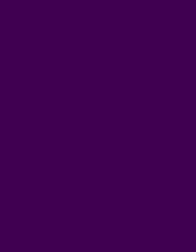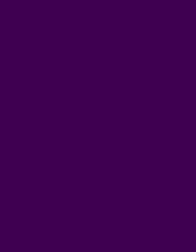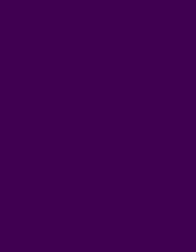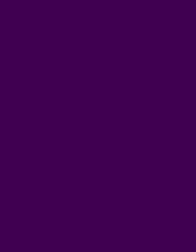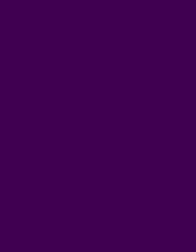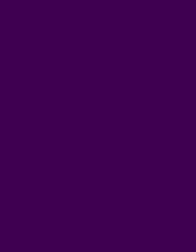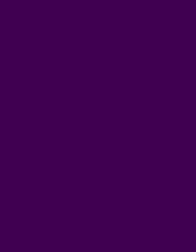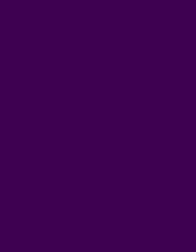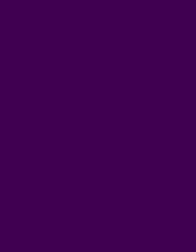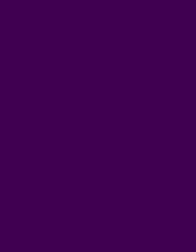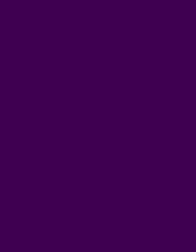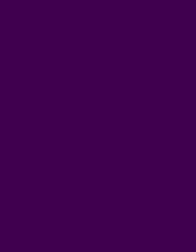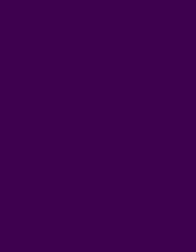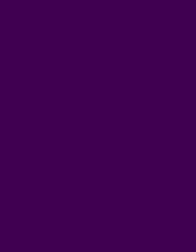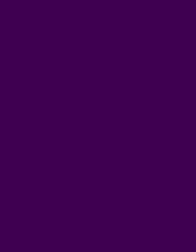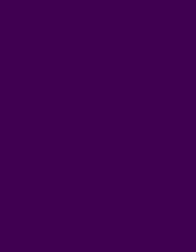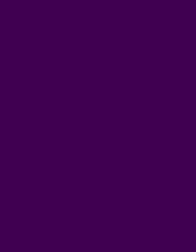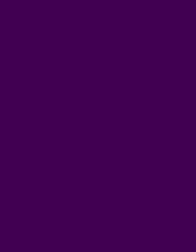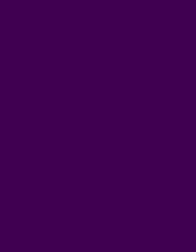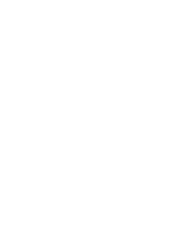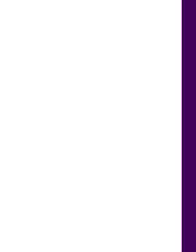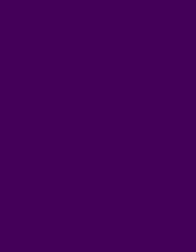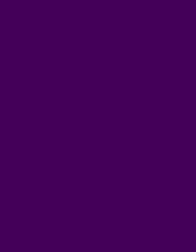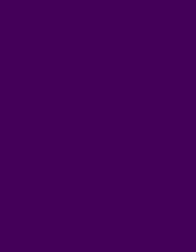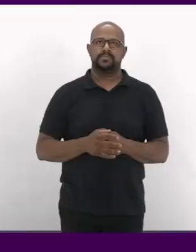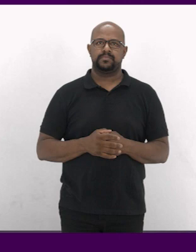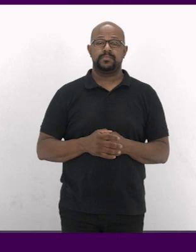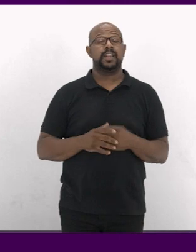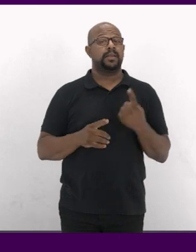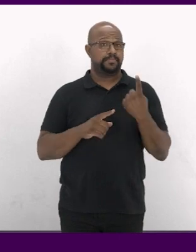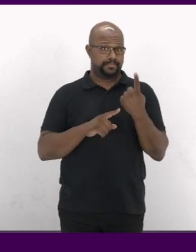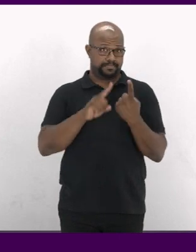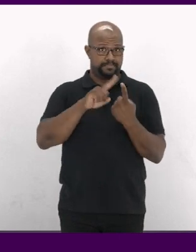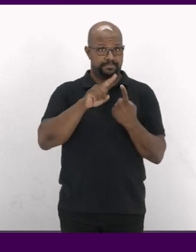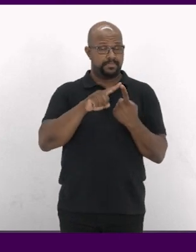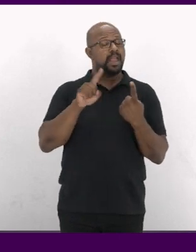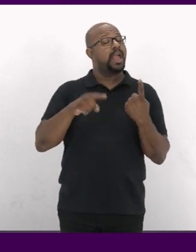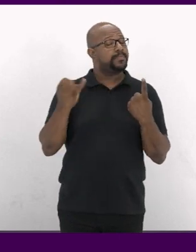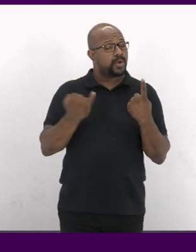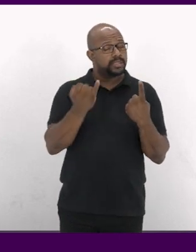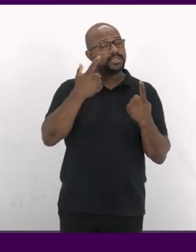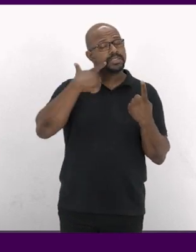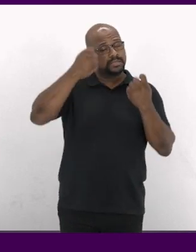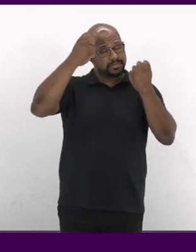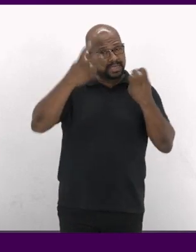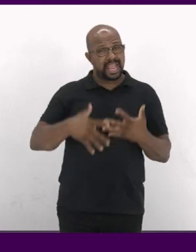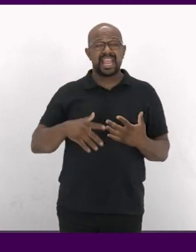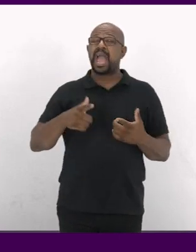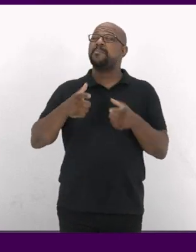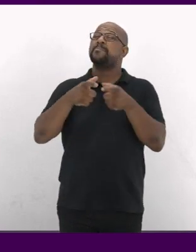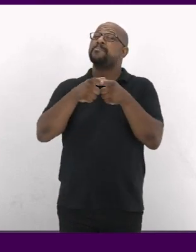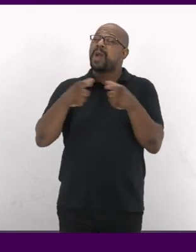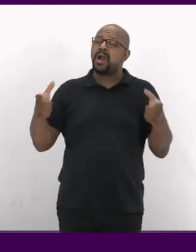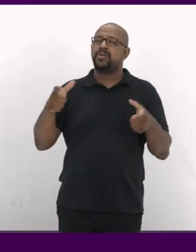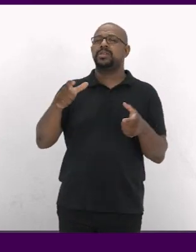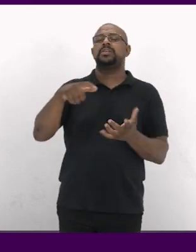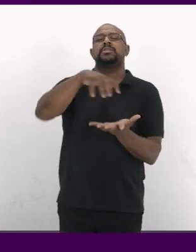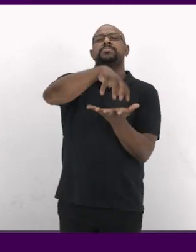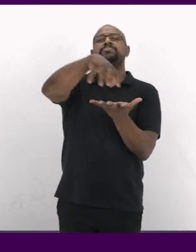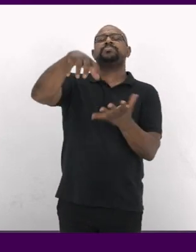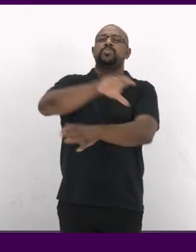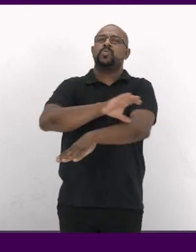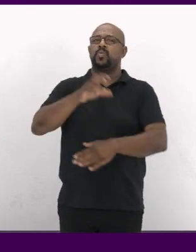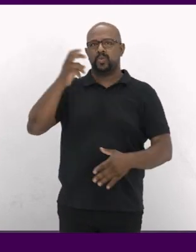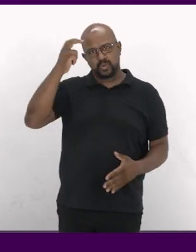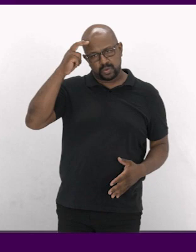Texto: Tópico 2. Mantenedores. Primeiro, é importante destacar que a maior parte dos